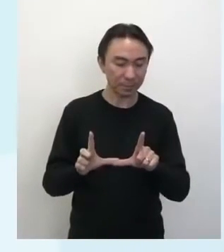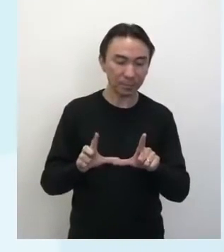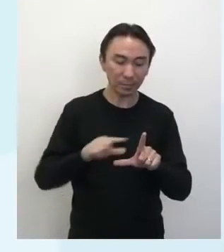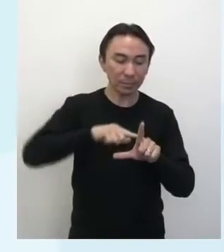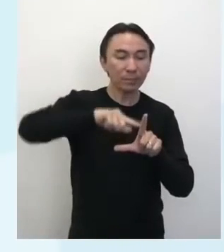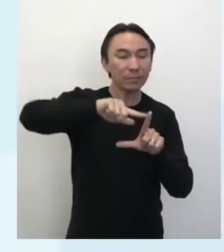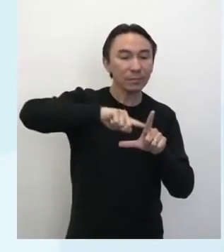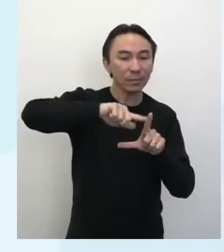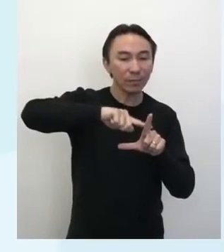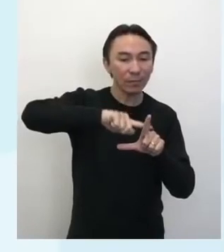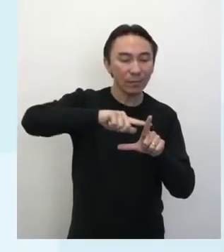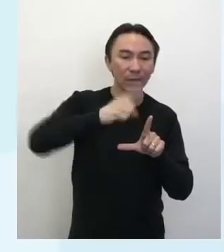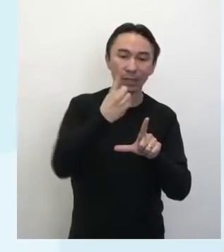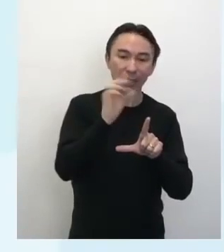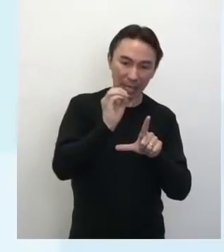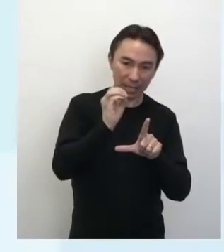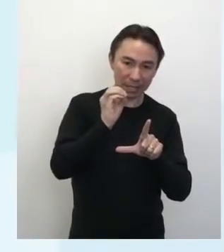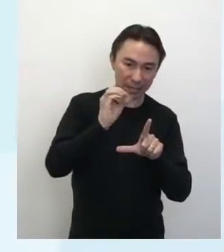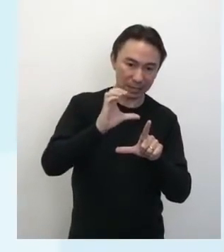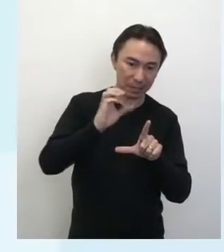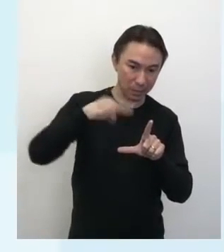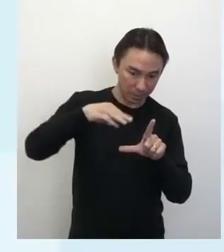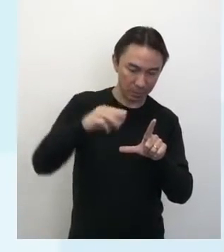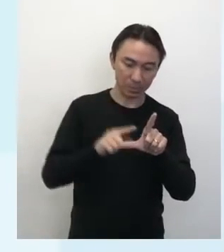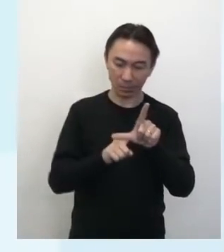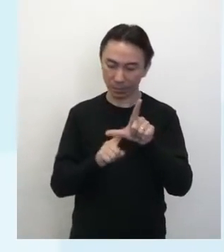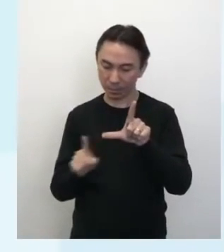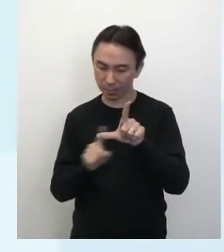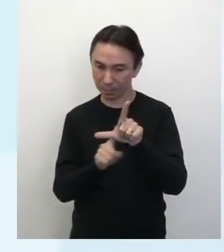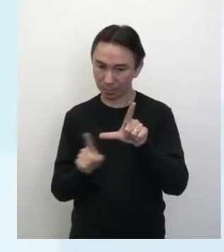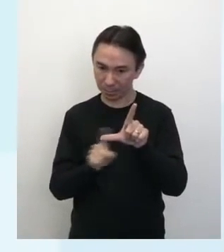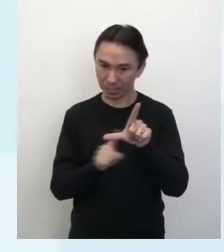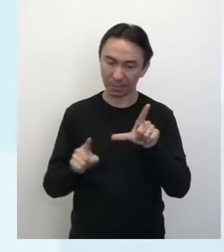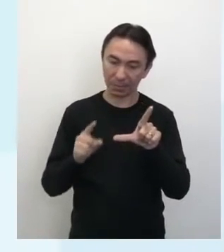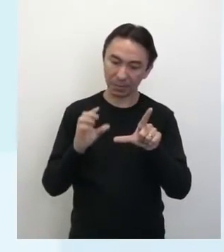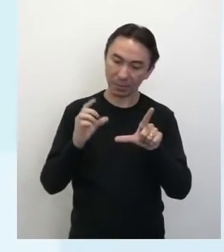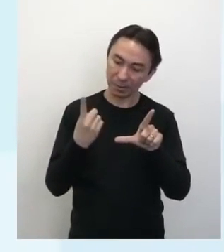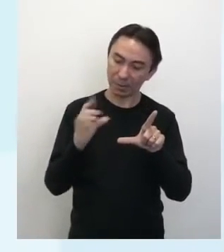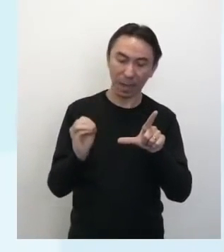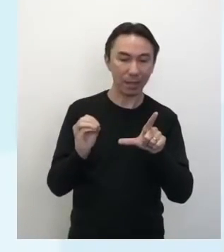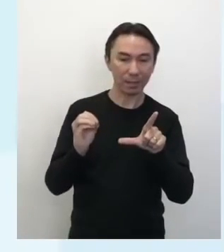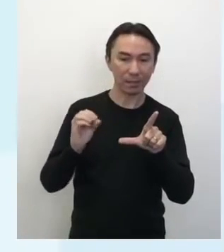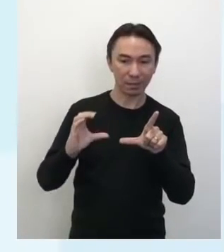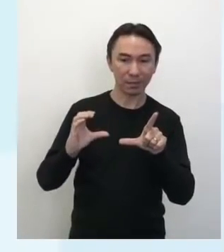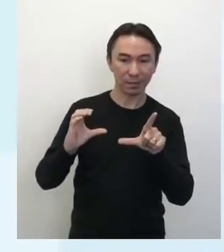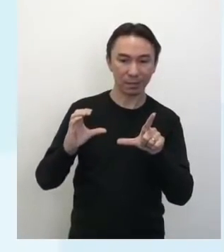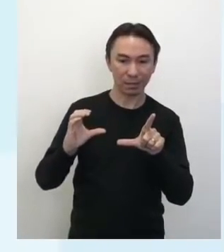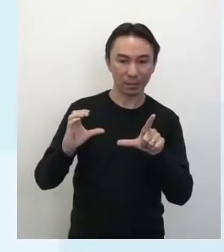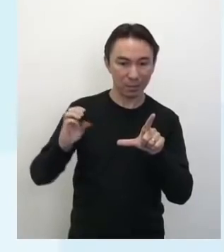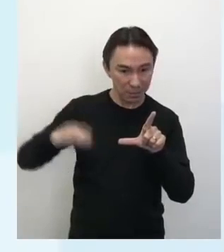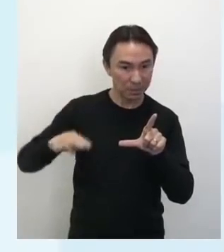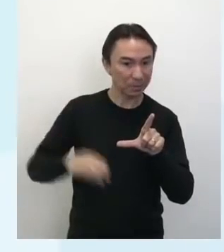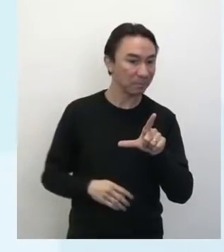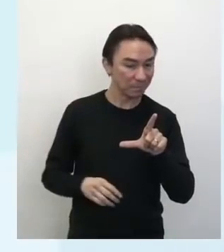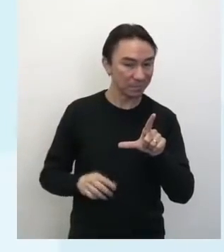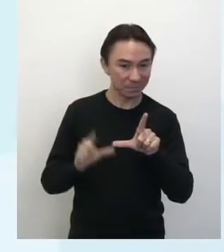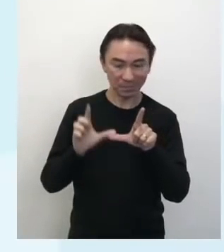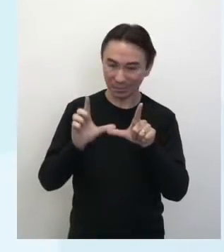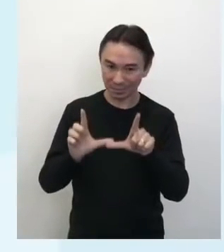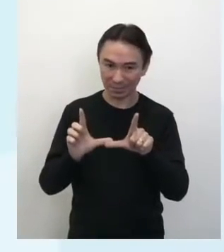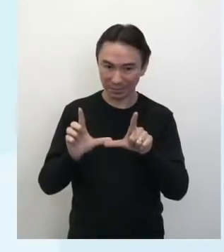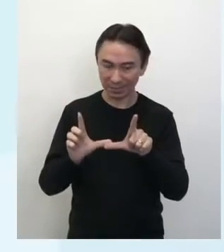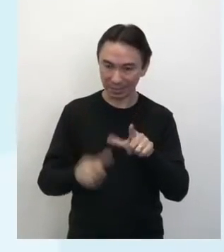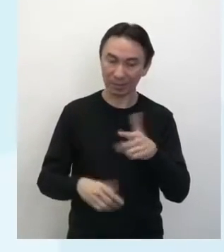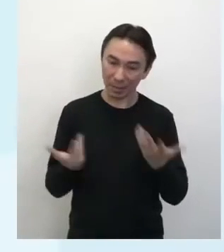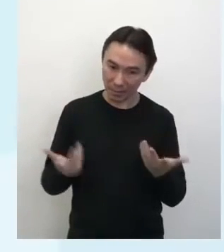aí em 2 dimensões somente, Sim. tá? Muito bem. Então, olha só, ele aí, no caso, é a 100ª parte, né? Porque como